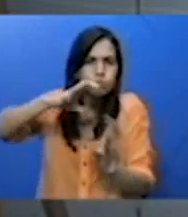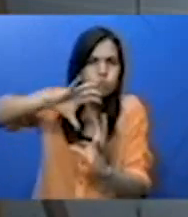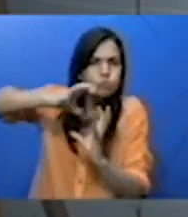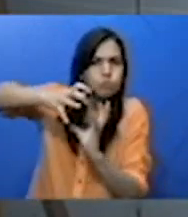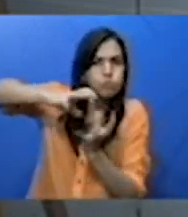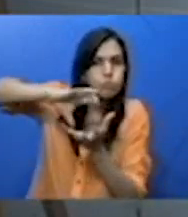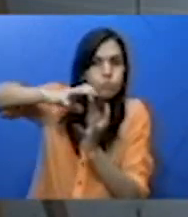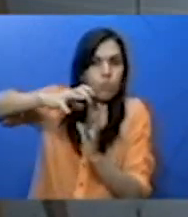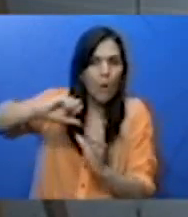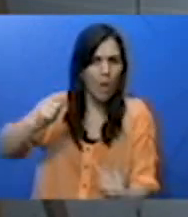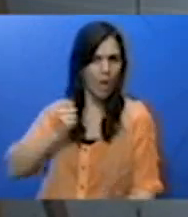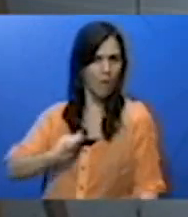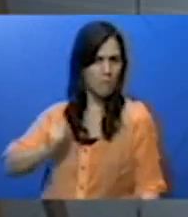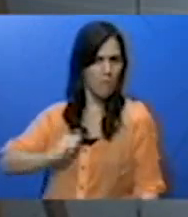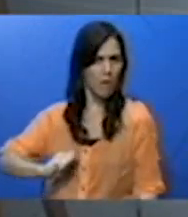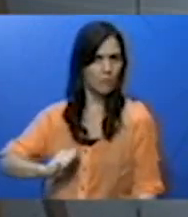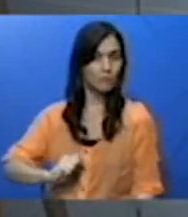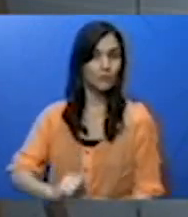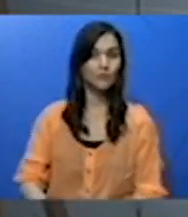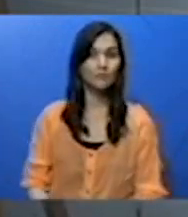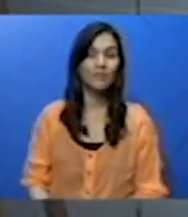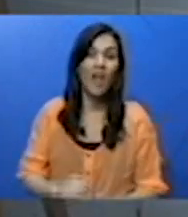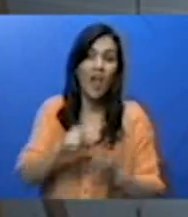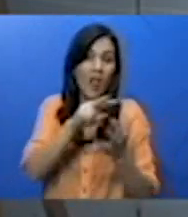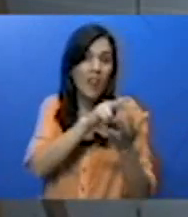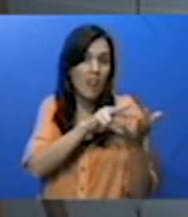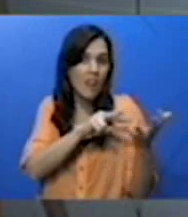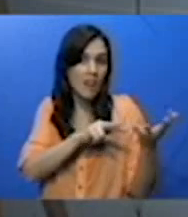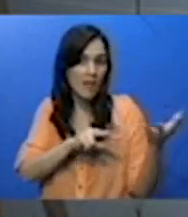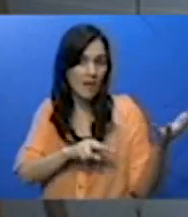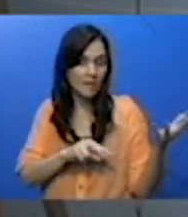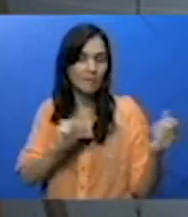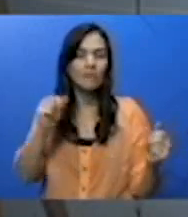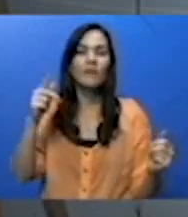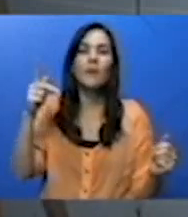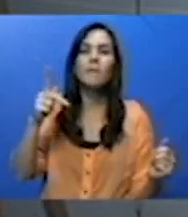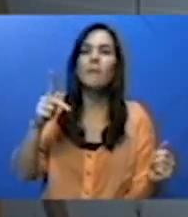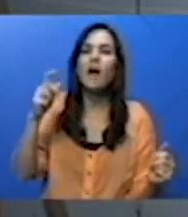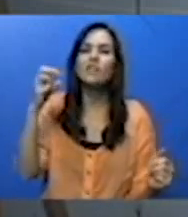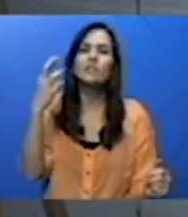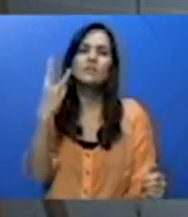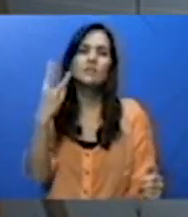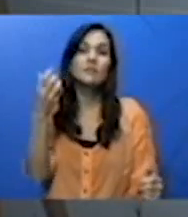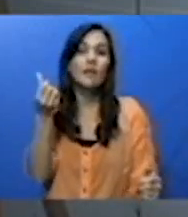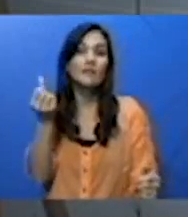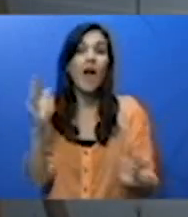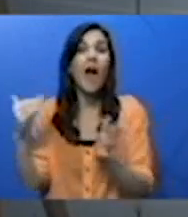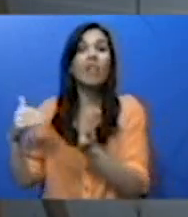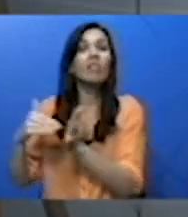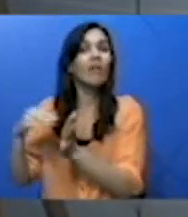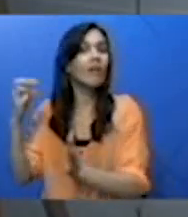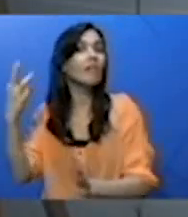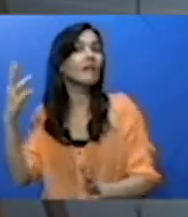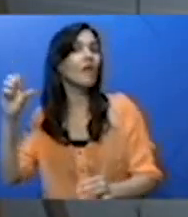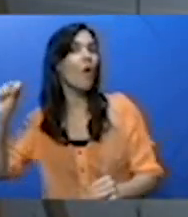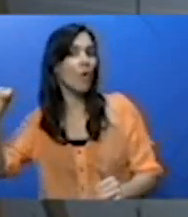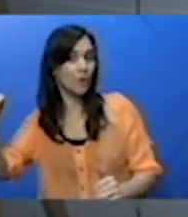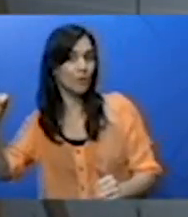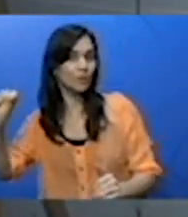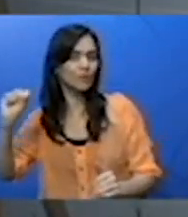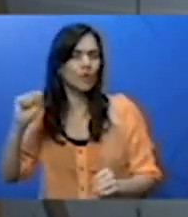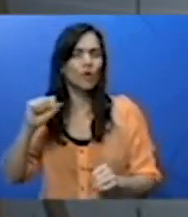página 35. Ler das páginas 36 e 38.